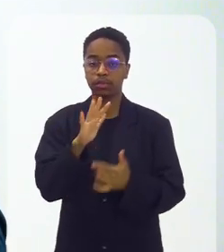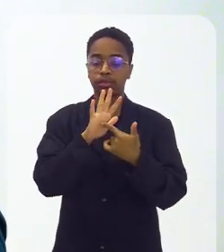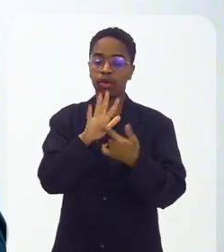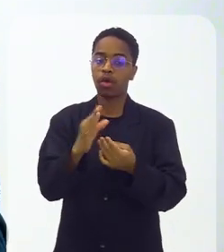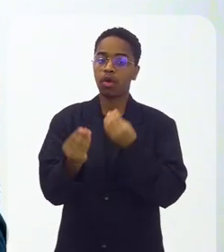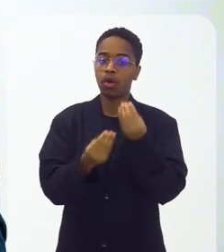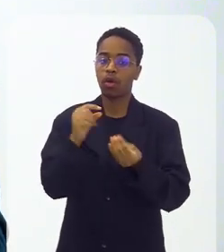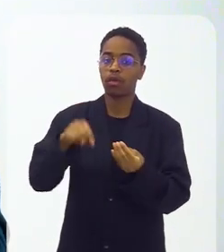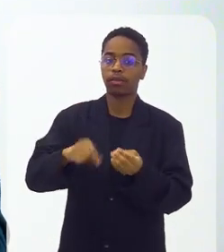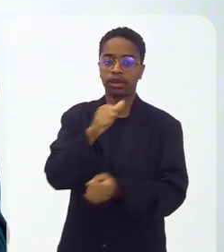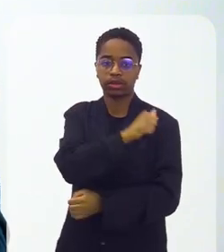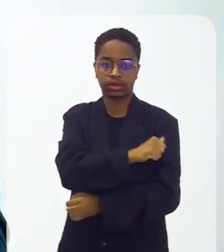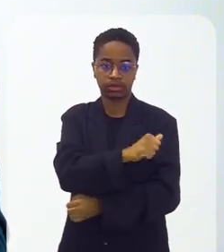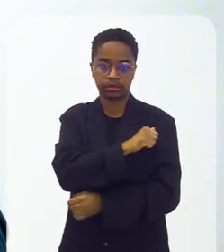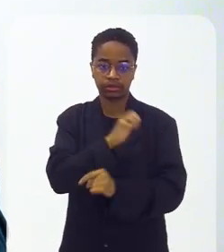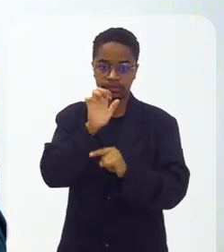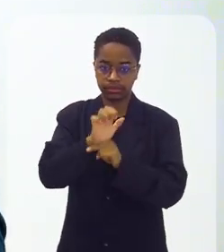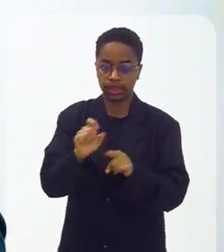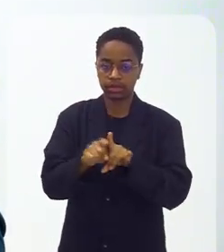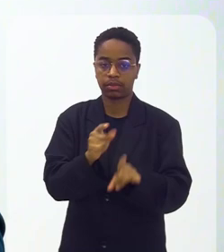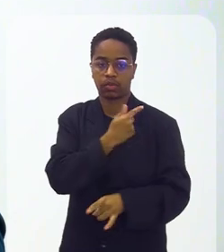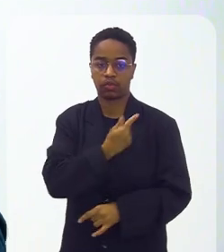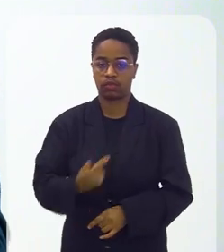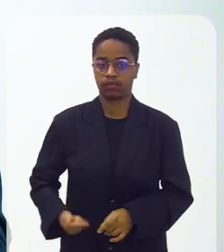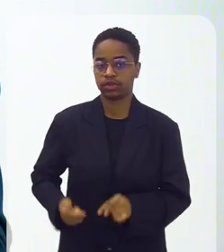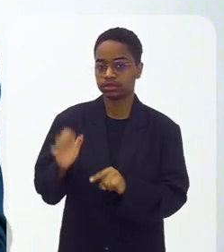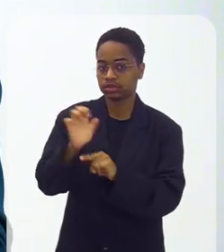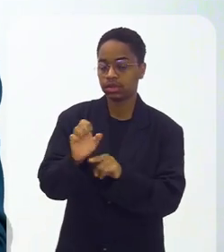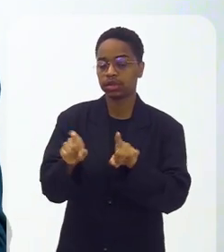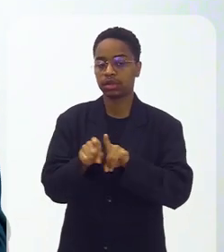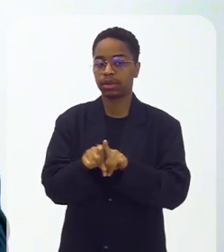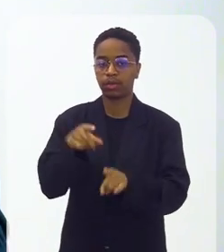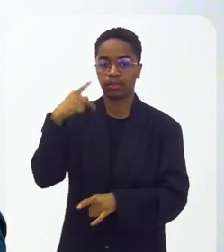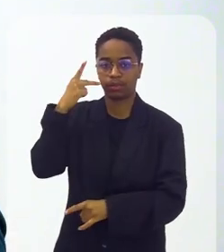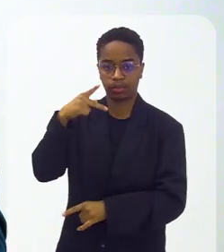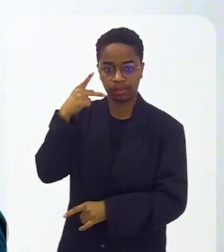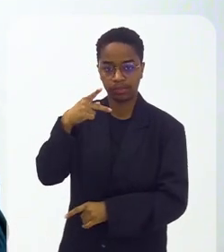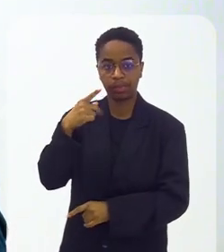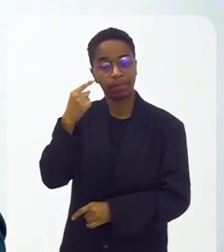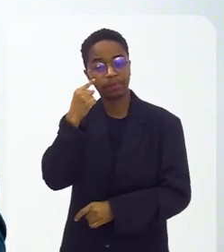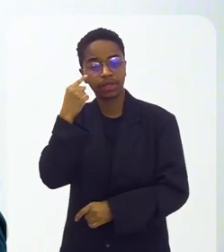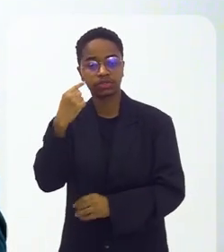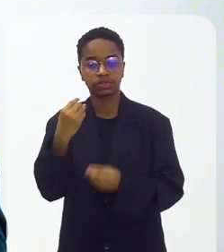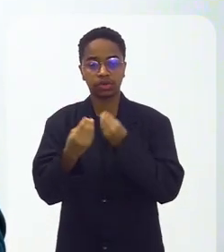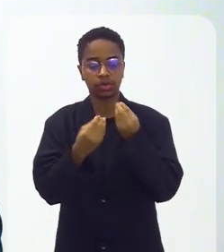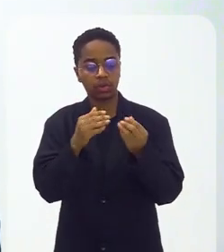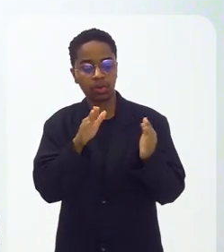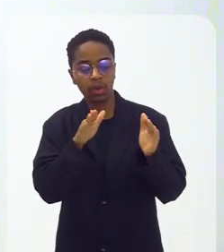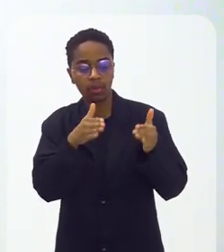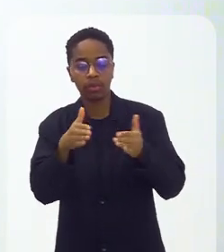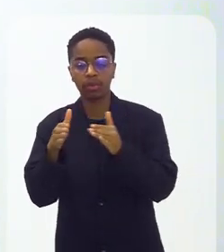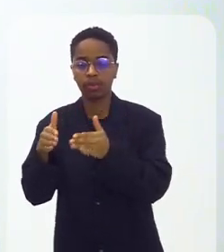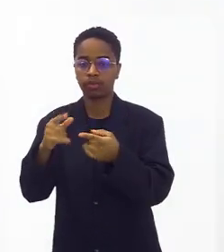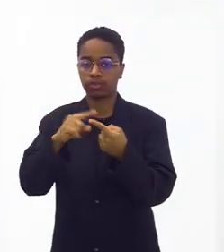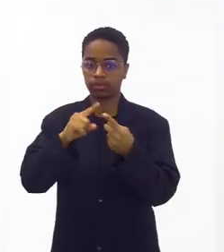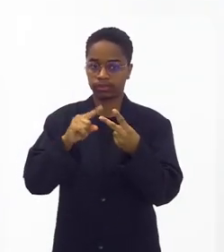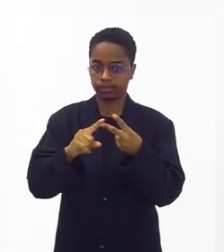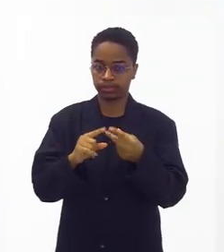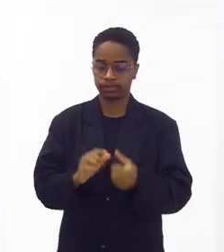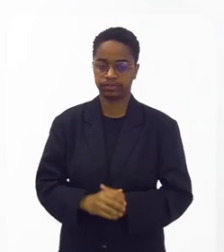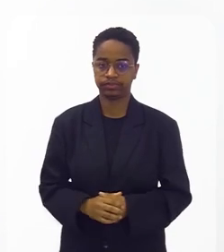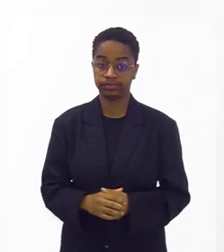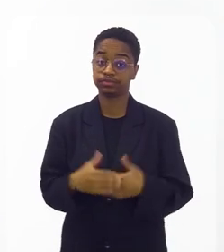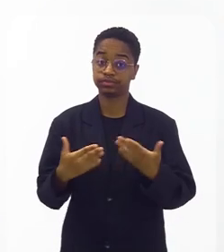sobre o que o Estado do Rio de Janeiro, o governo estadual, o parlamento, tem pensado em relação a esses dois temas.